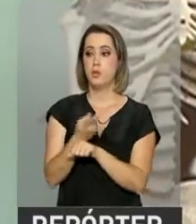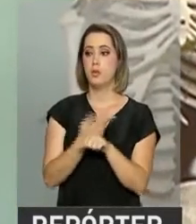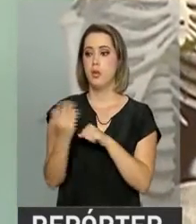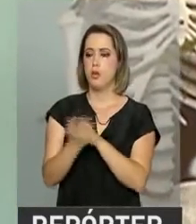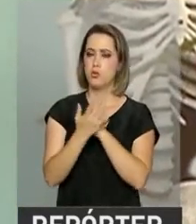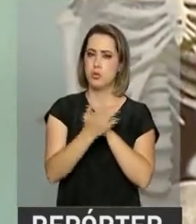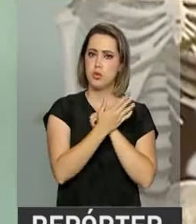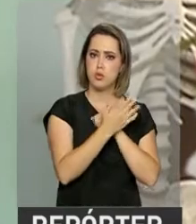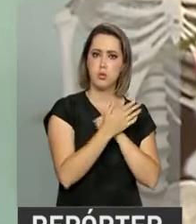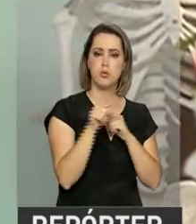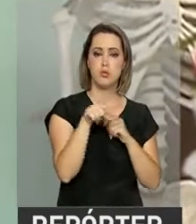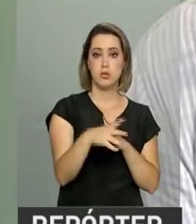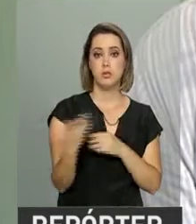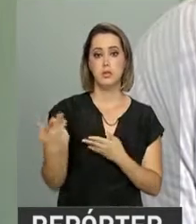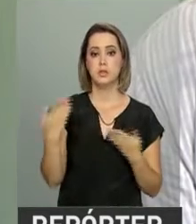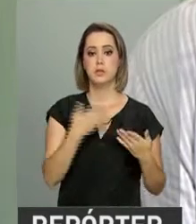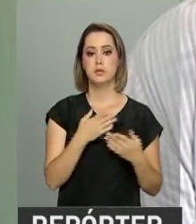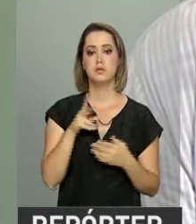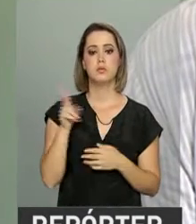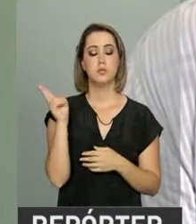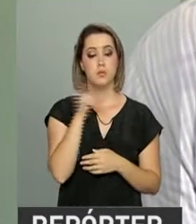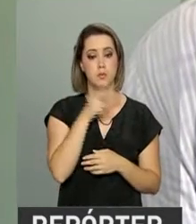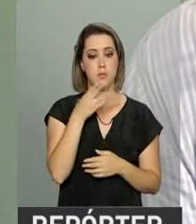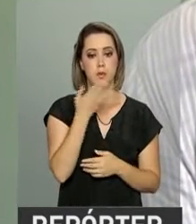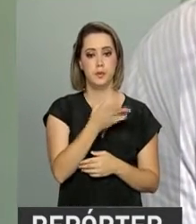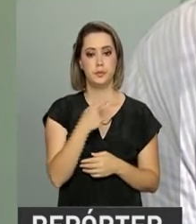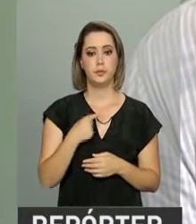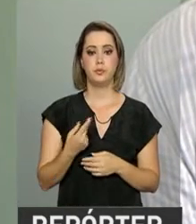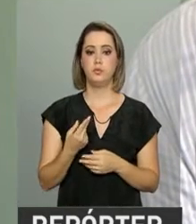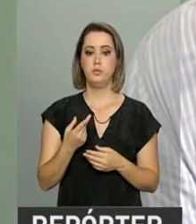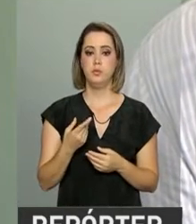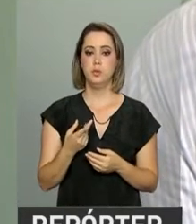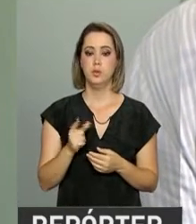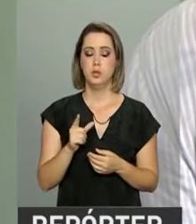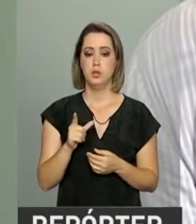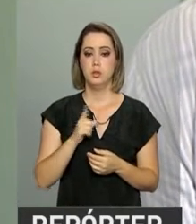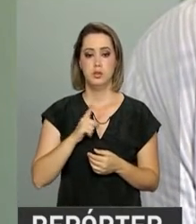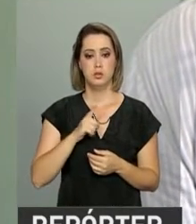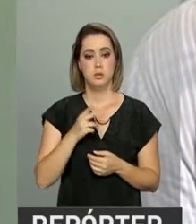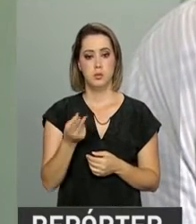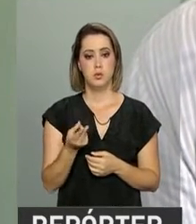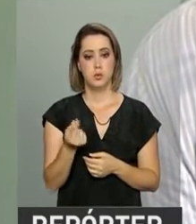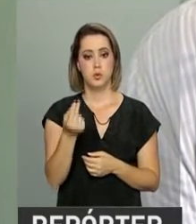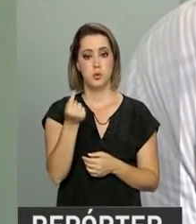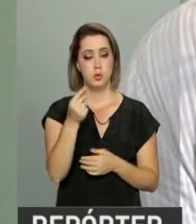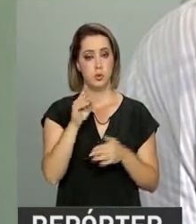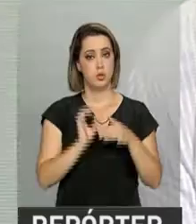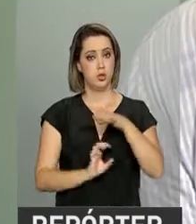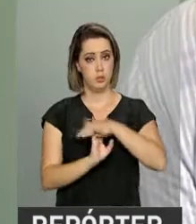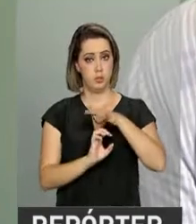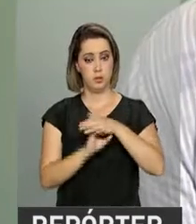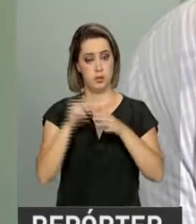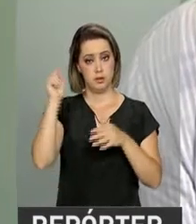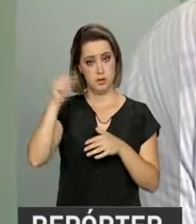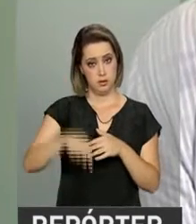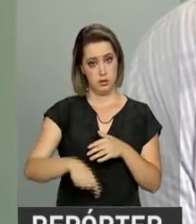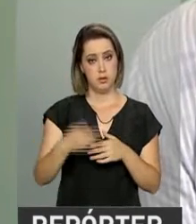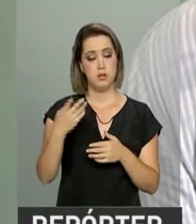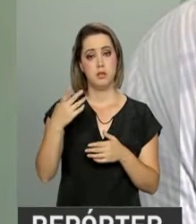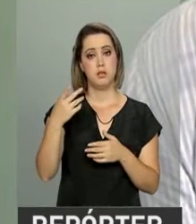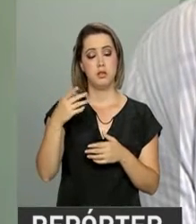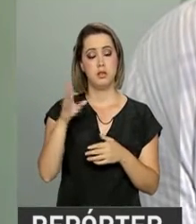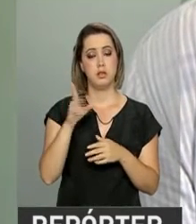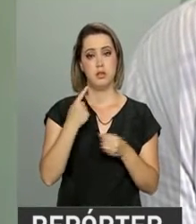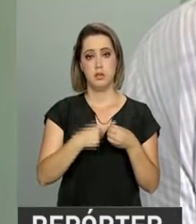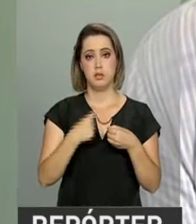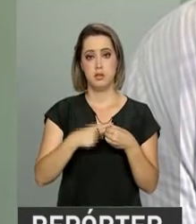apoio ele veio rapidamente conseguimos o dinheiro na inicial de uma empresa aqui no município ao apoio da secretaria de educação